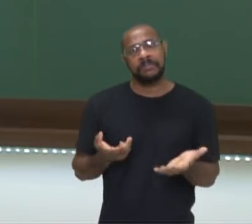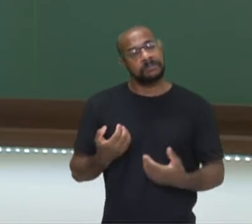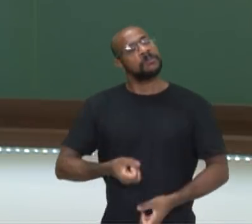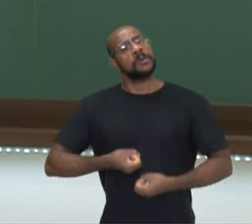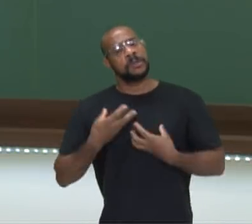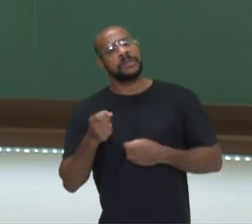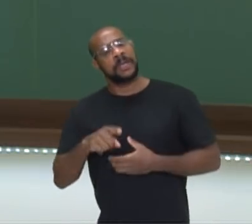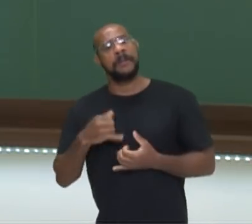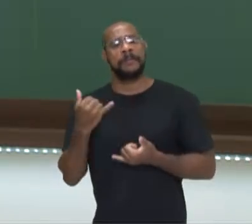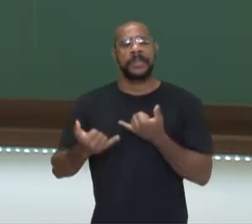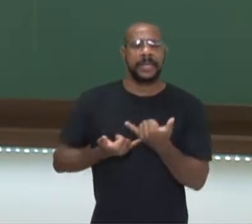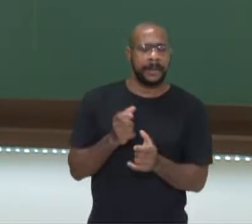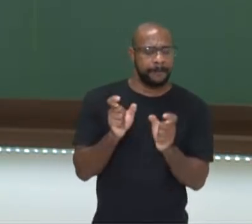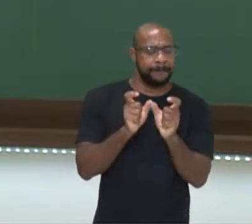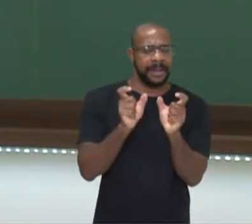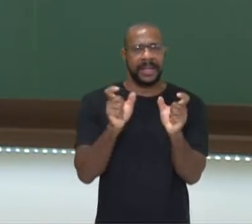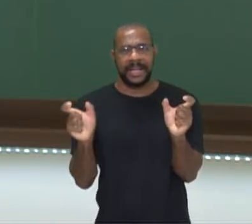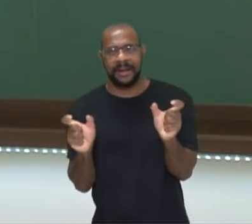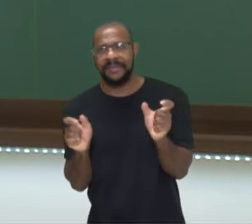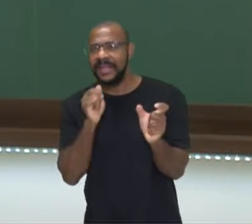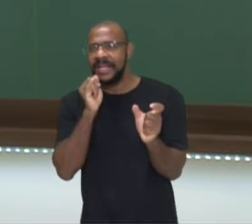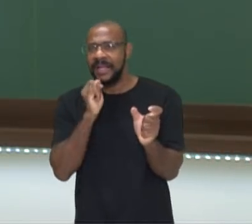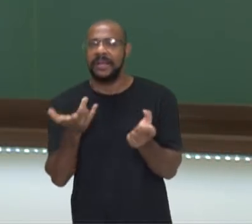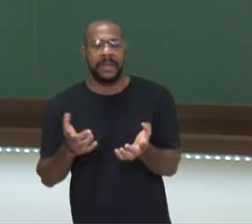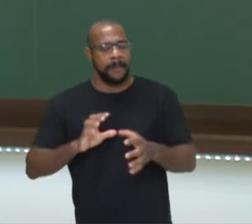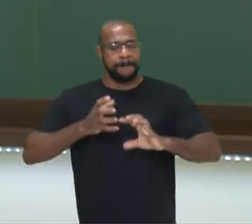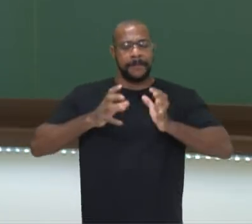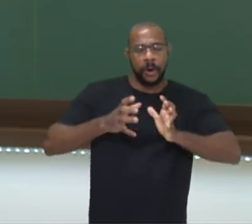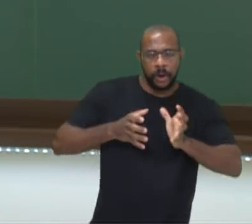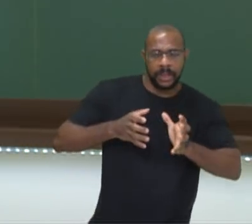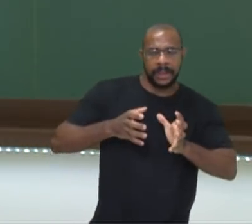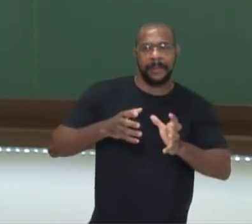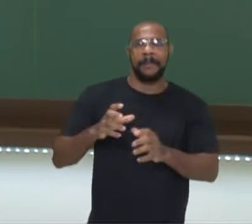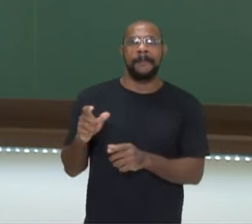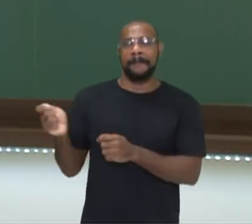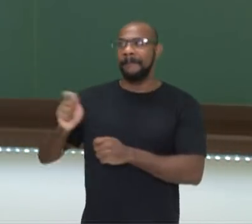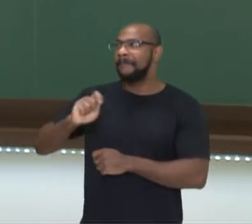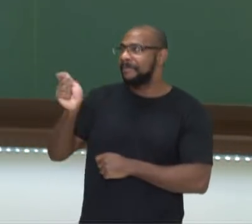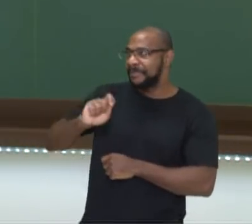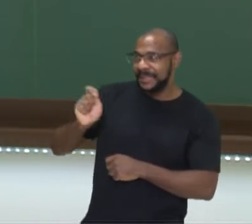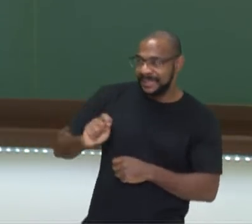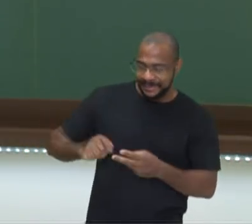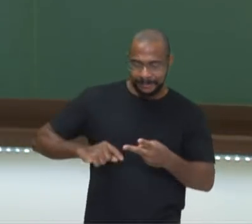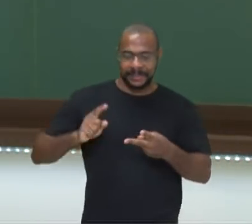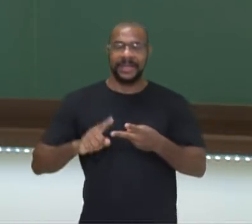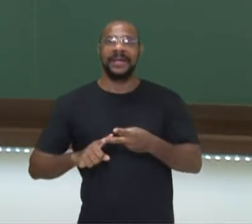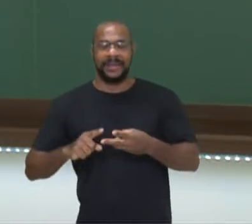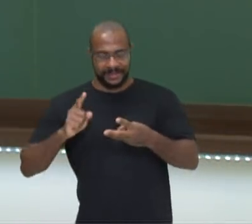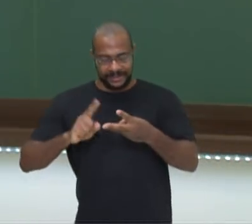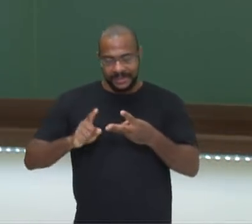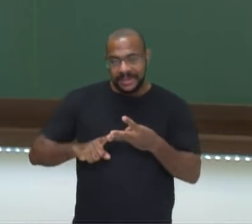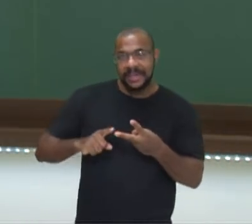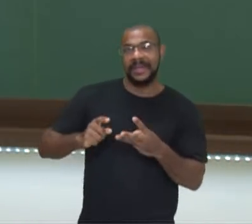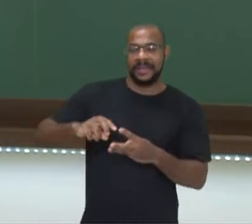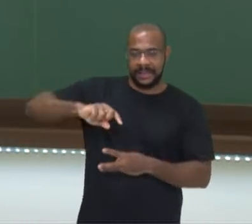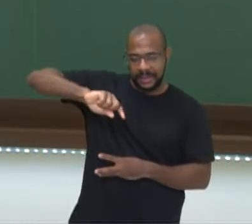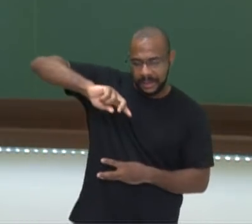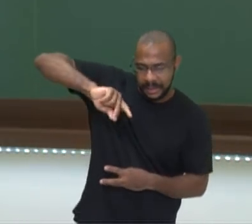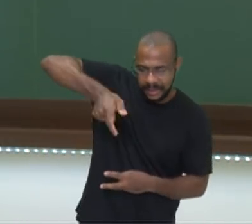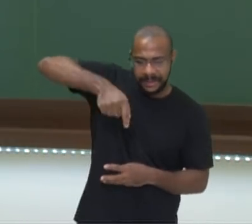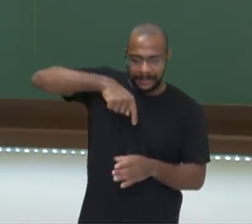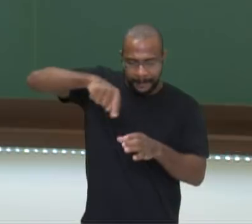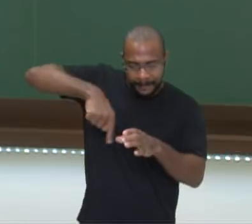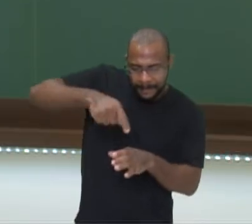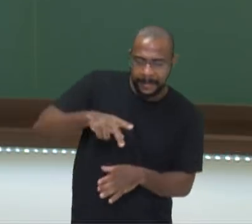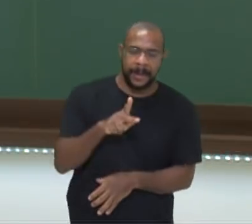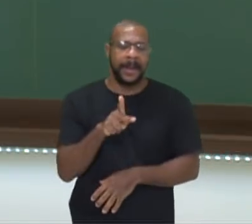palavras, como se brinca com bola, papagaio e peão. Só que bola, papagaio e peão, de tanto brincar se gastam,